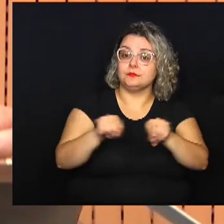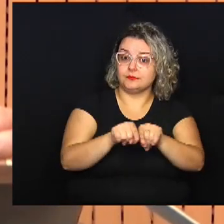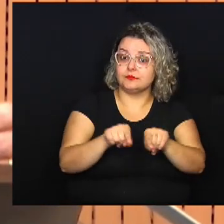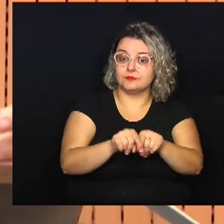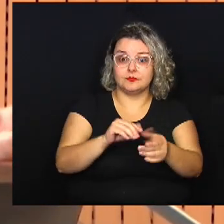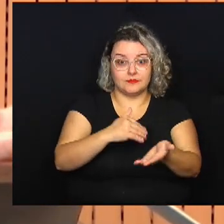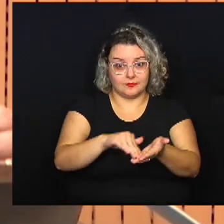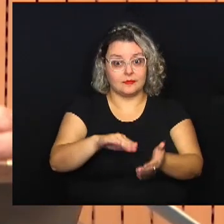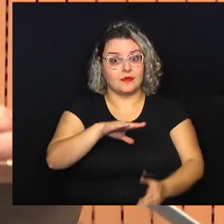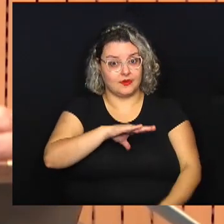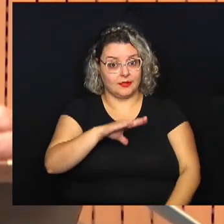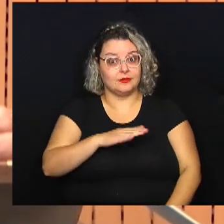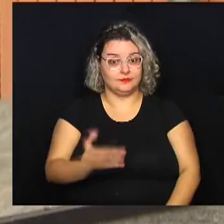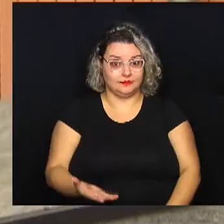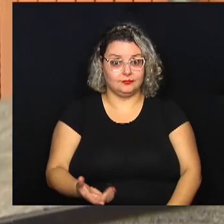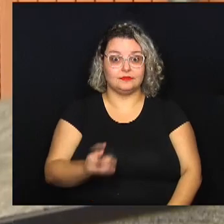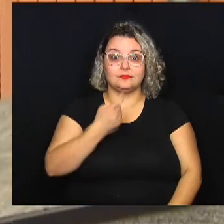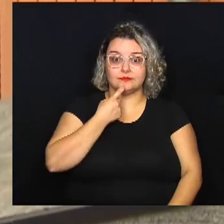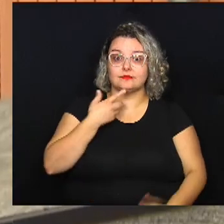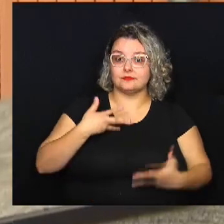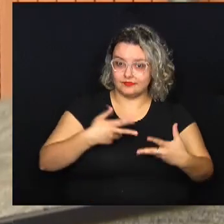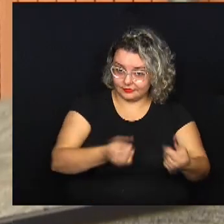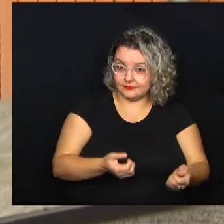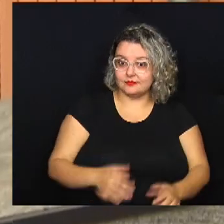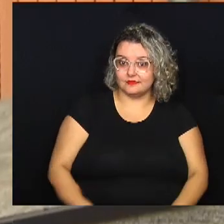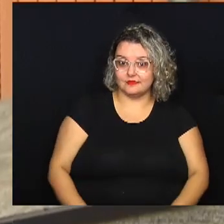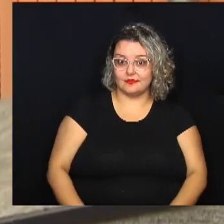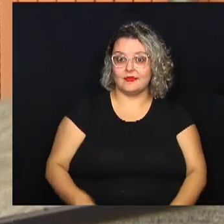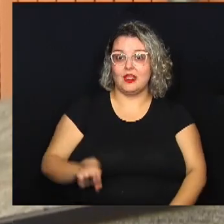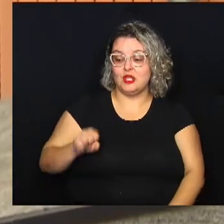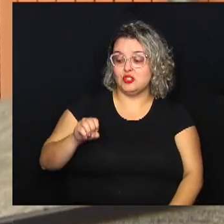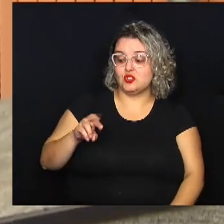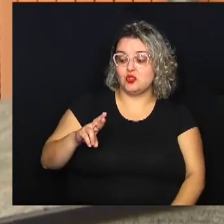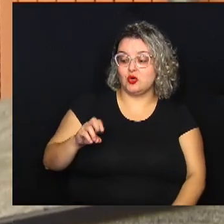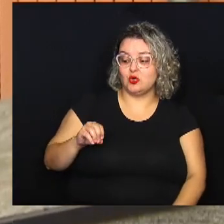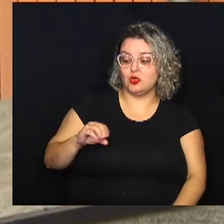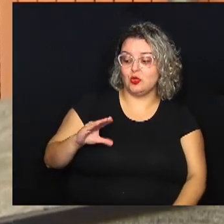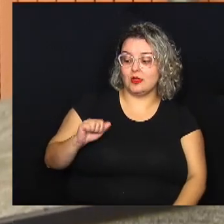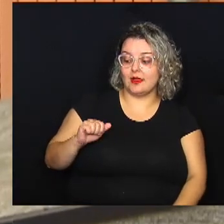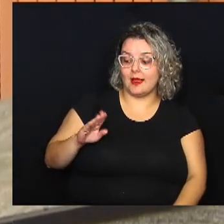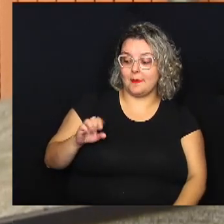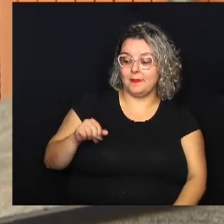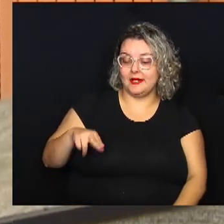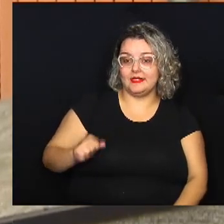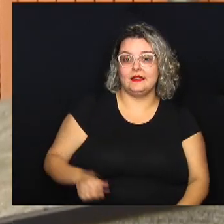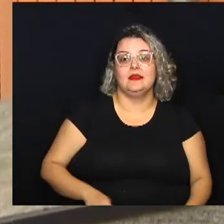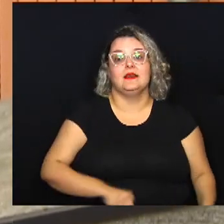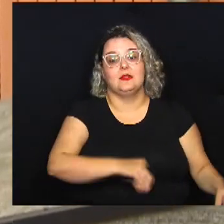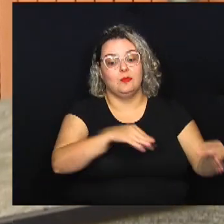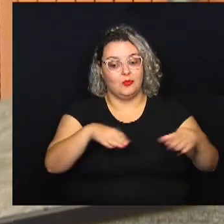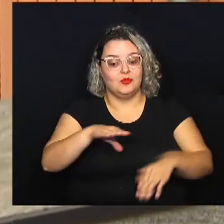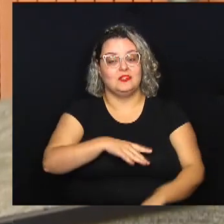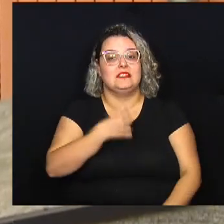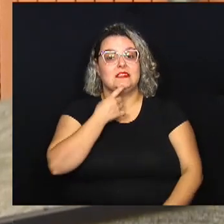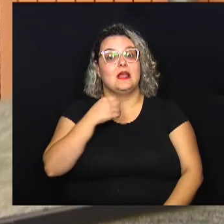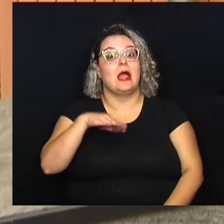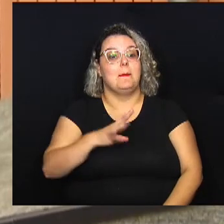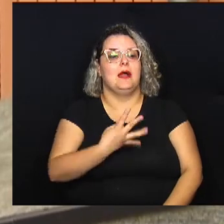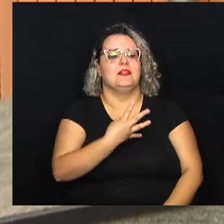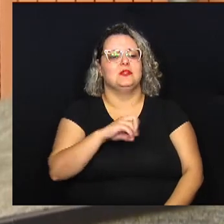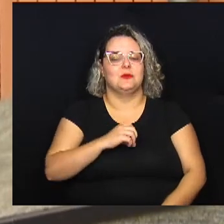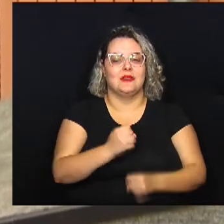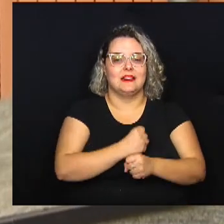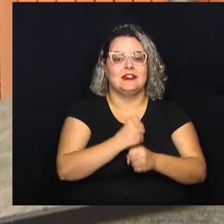Secretaria Municipal de Campinas, que ela é convidada. A sorocabana Catarina, que já mora em Campinas há mais de 40 anos, agora